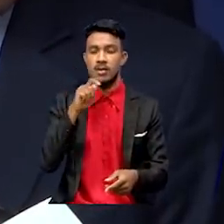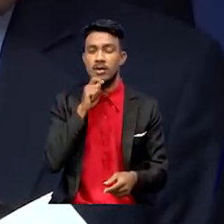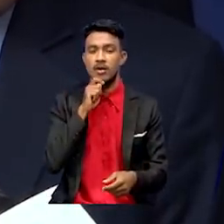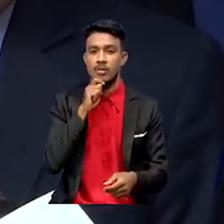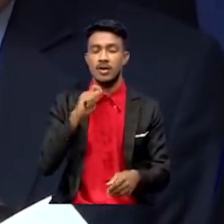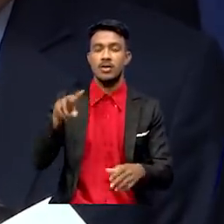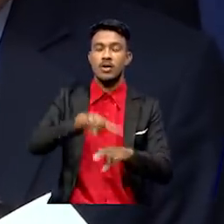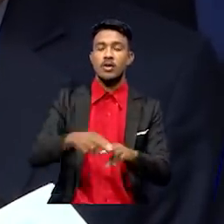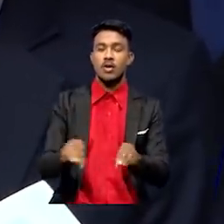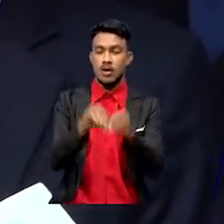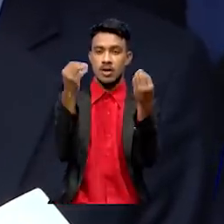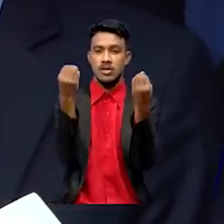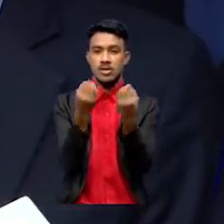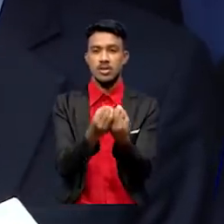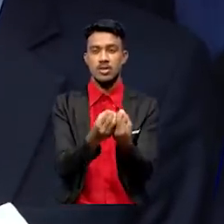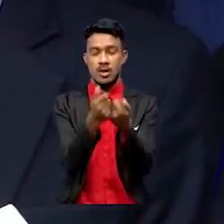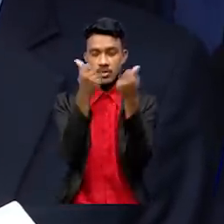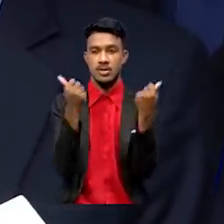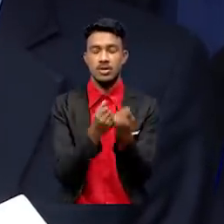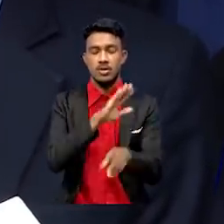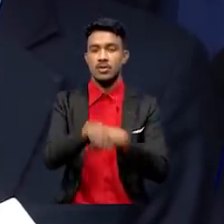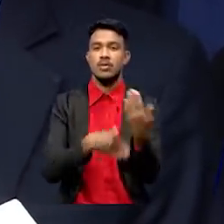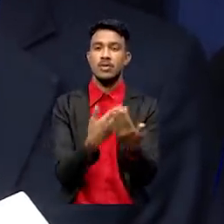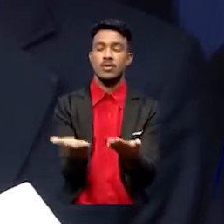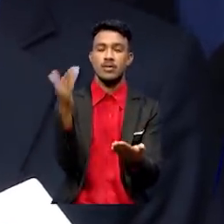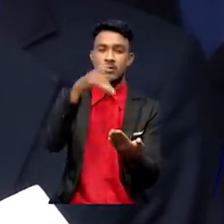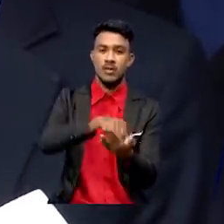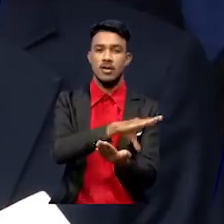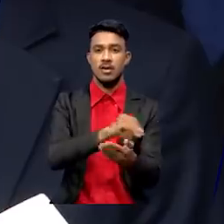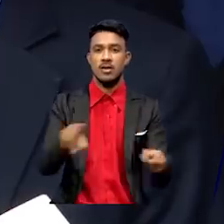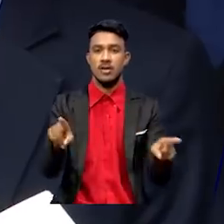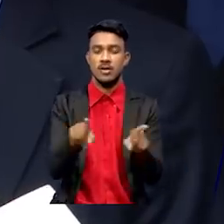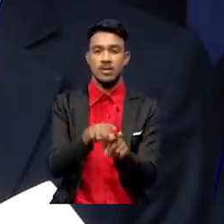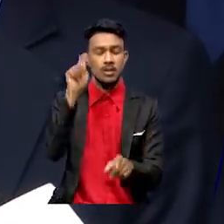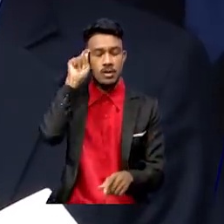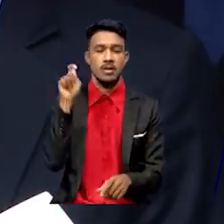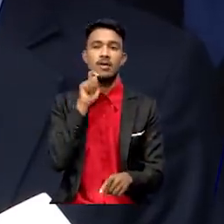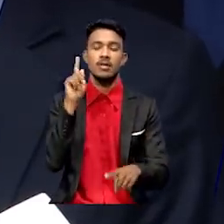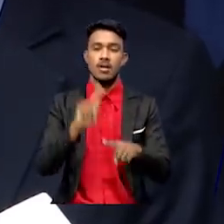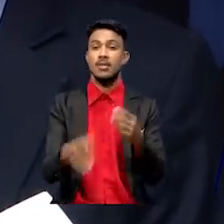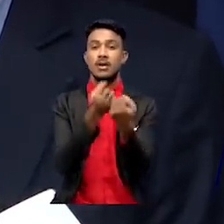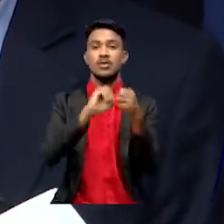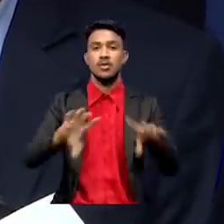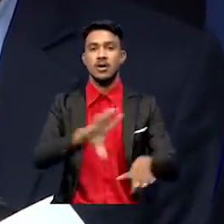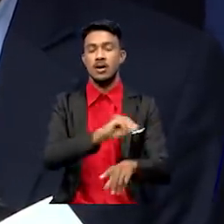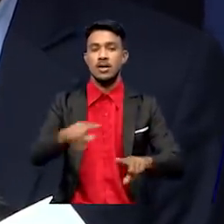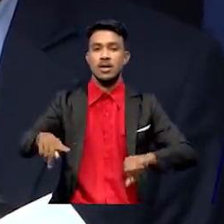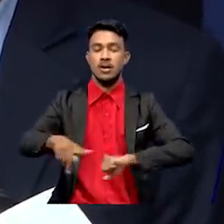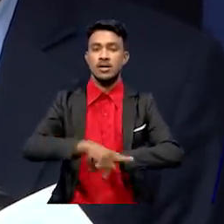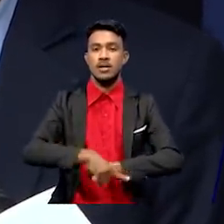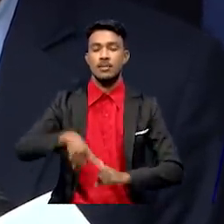tuir serok nem hanun sala. Ne, hose hau mato hata tete na sene. Mountaur em lebele soe, tama nem ma reativa fale ba organizam pesa te korka